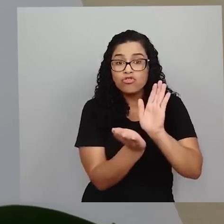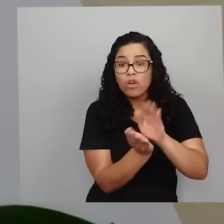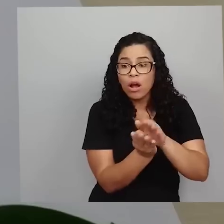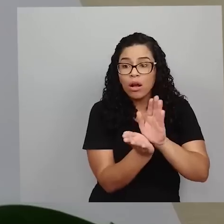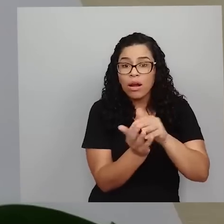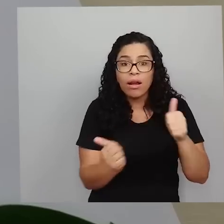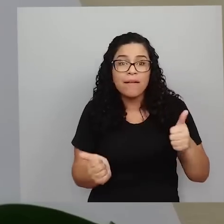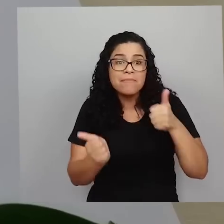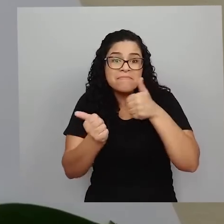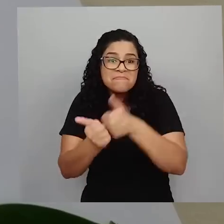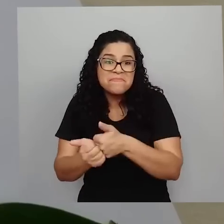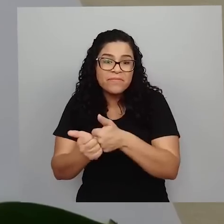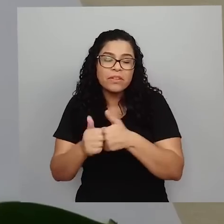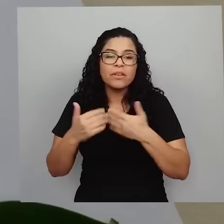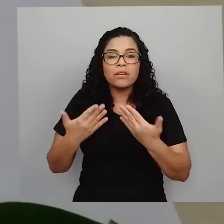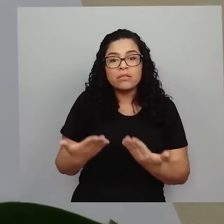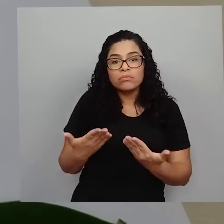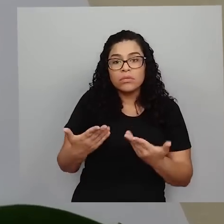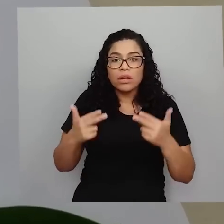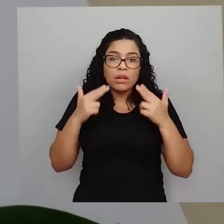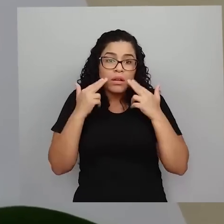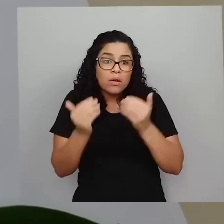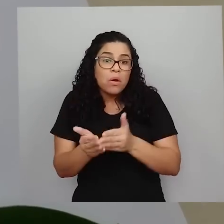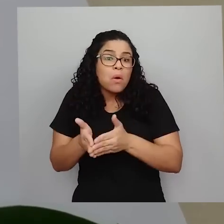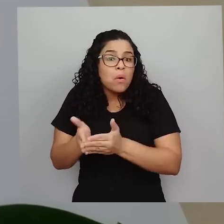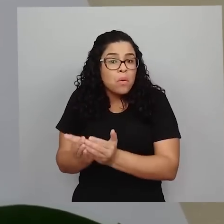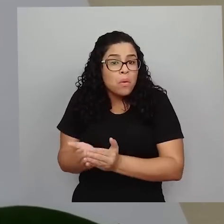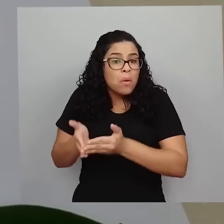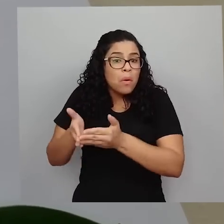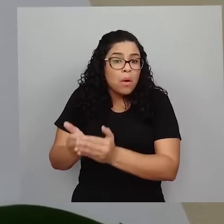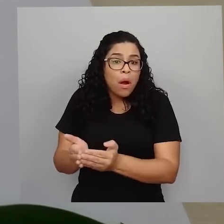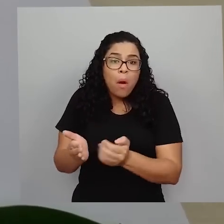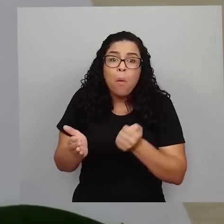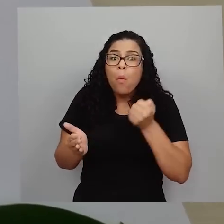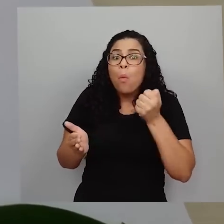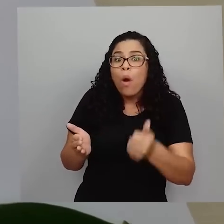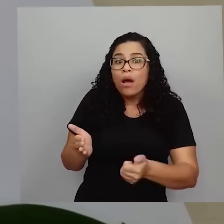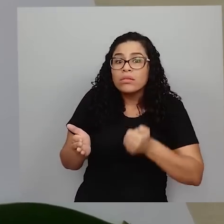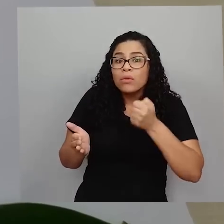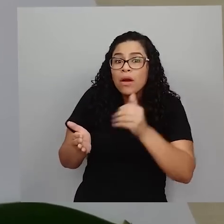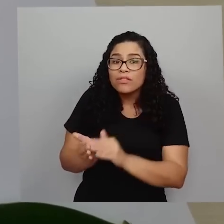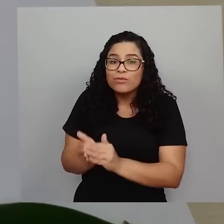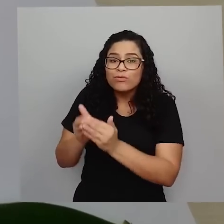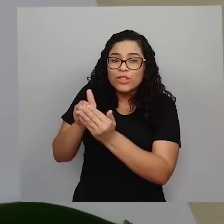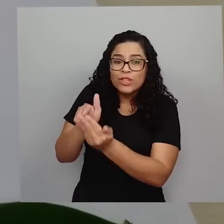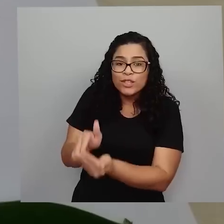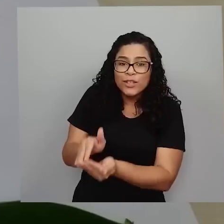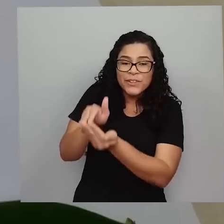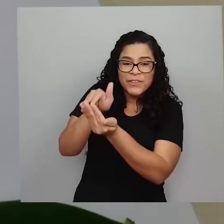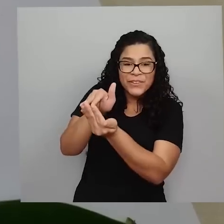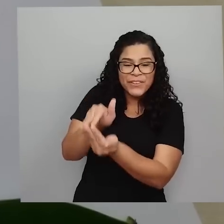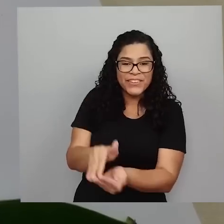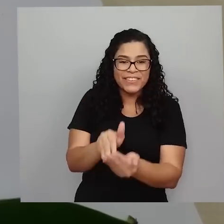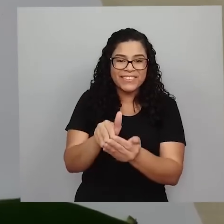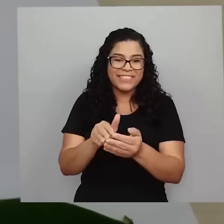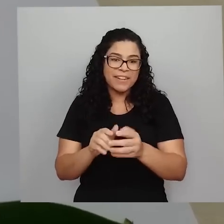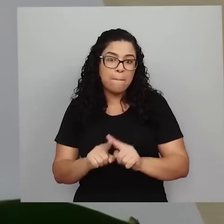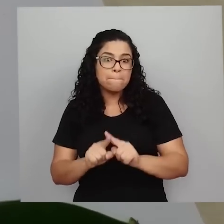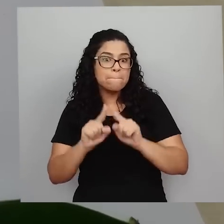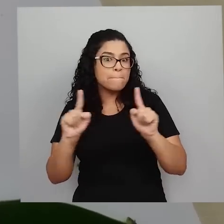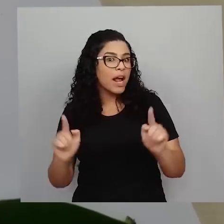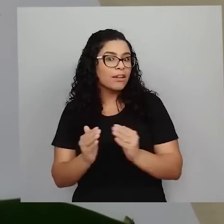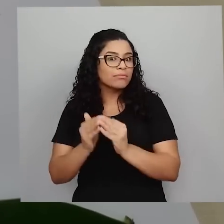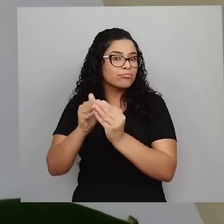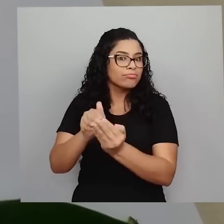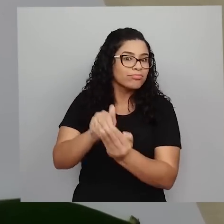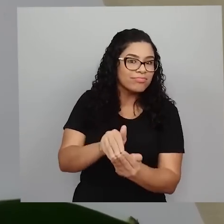quando um jacaré se aproximou. E o pequeno bote dos índiozinhos quase, quase virou.